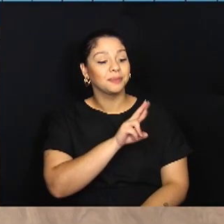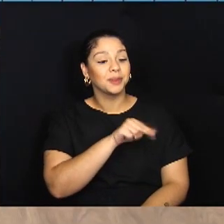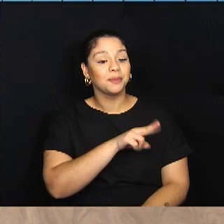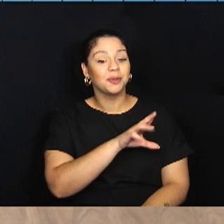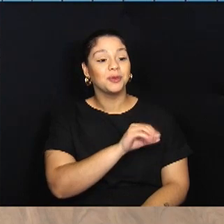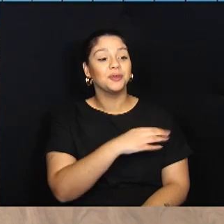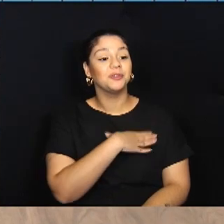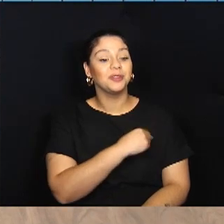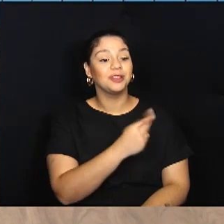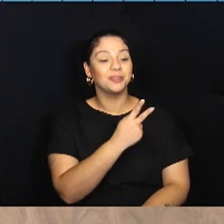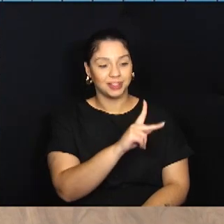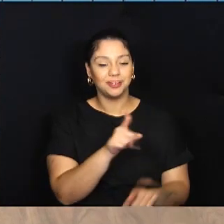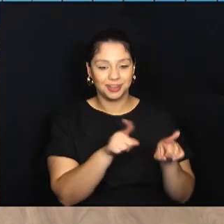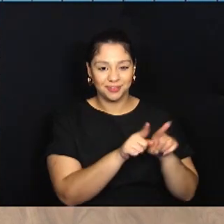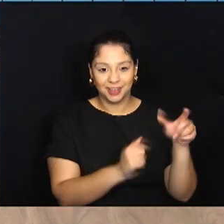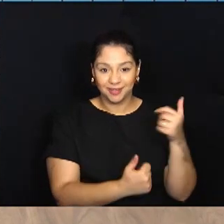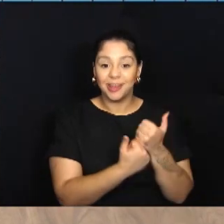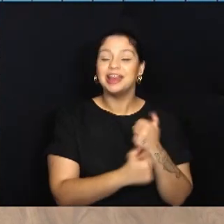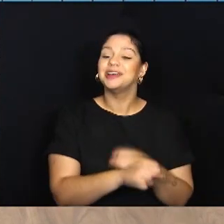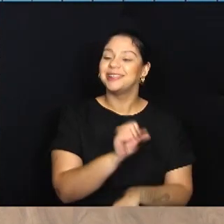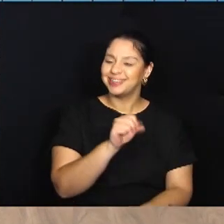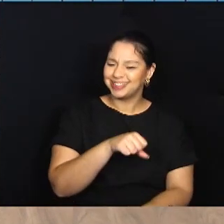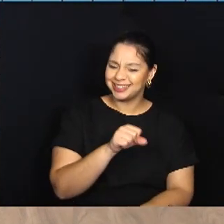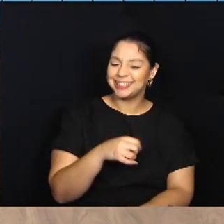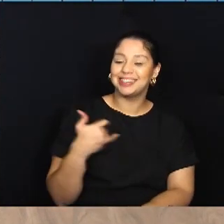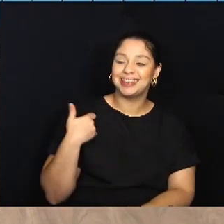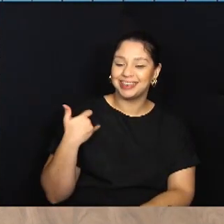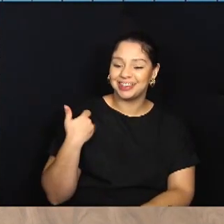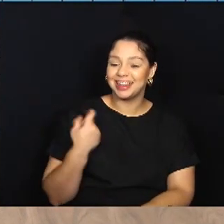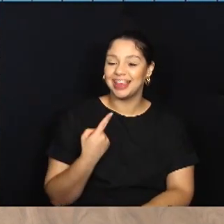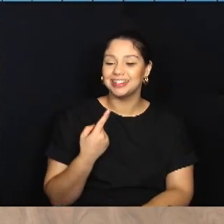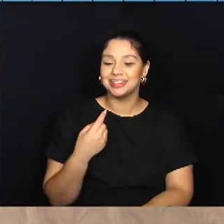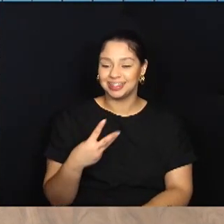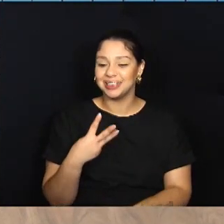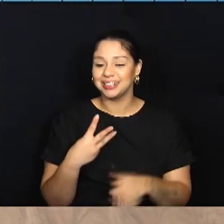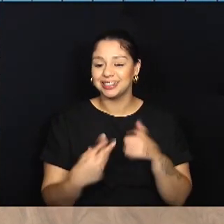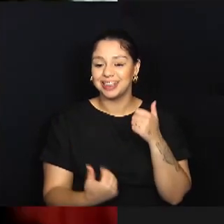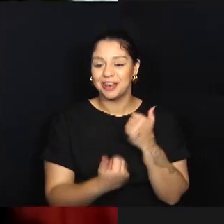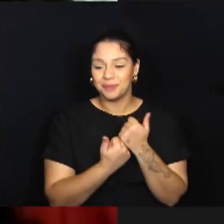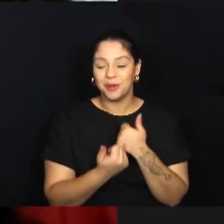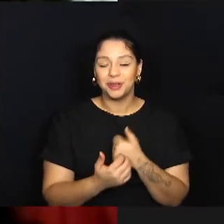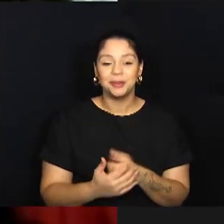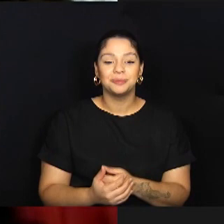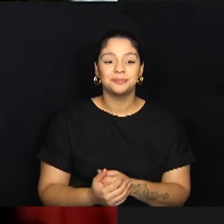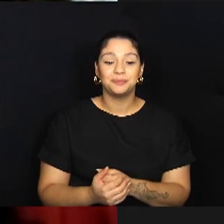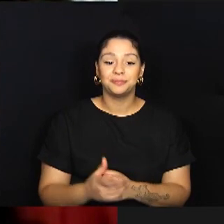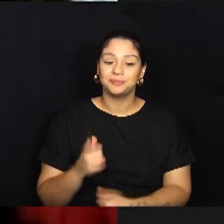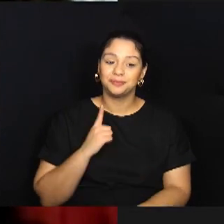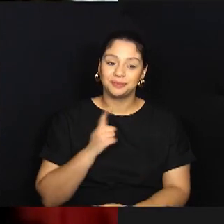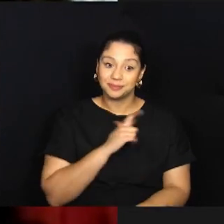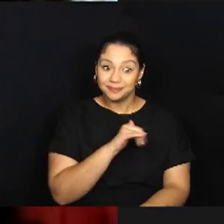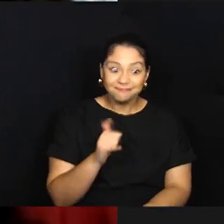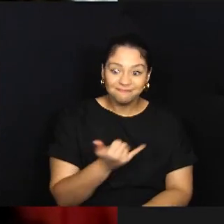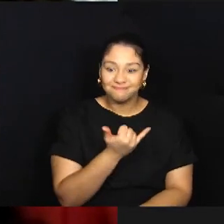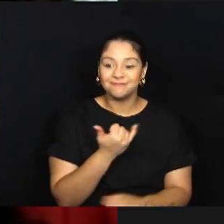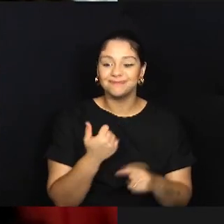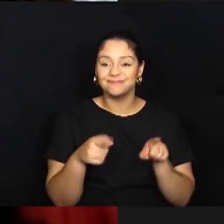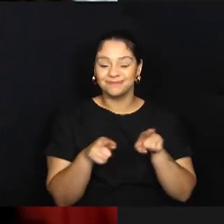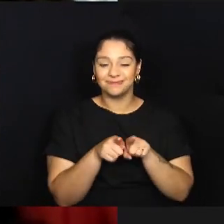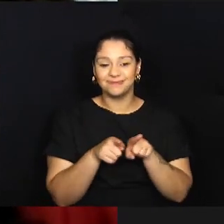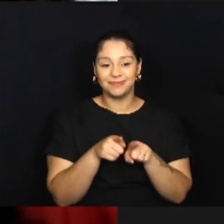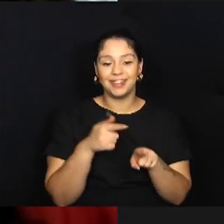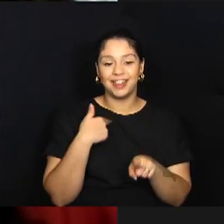Vanderlei? Apoia. O Bruno está com 13 anos e está curtindo essa coisa também, né? De que eu vou,